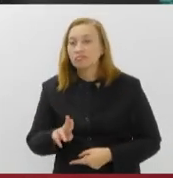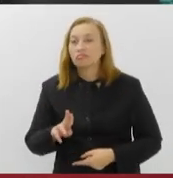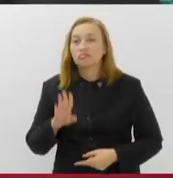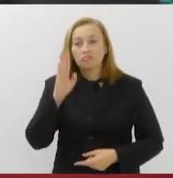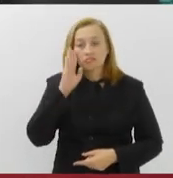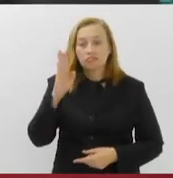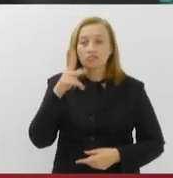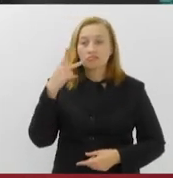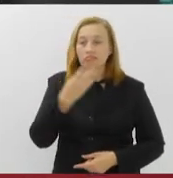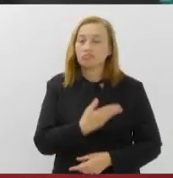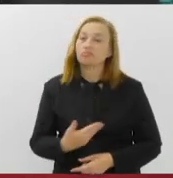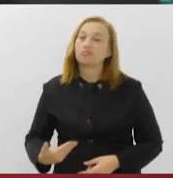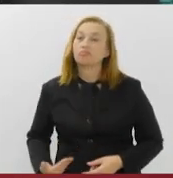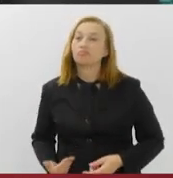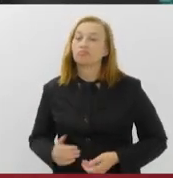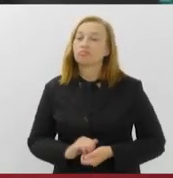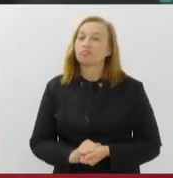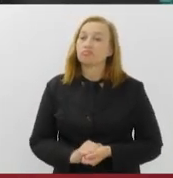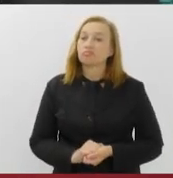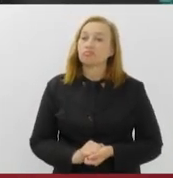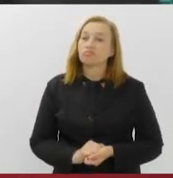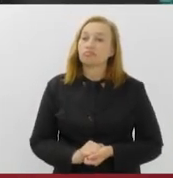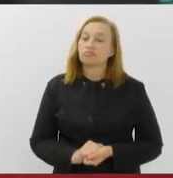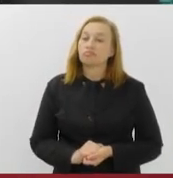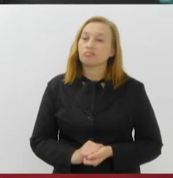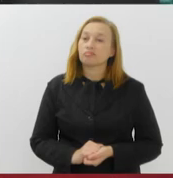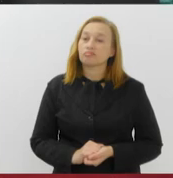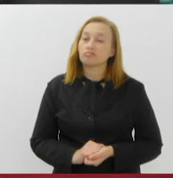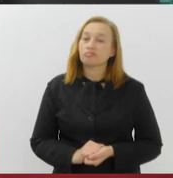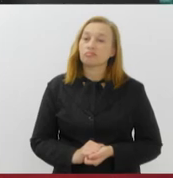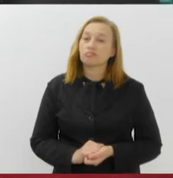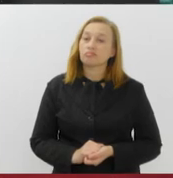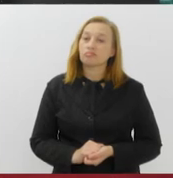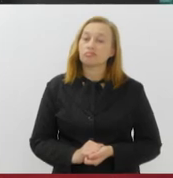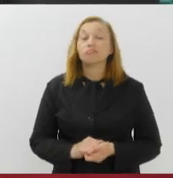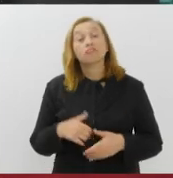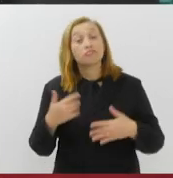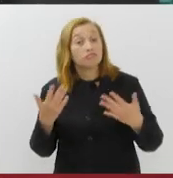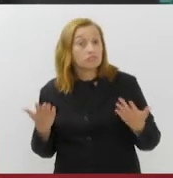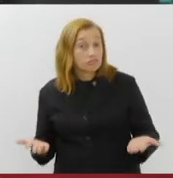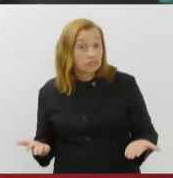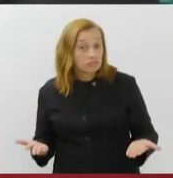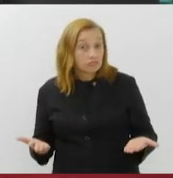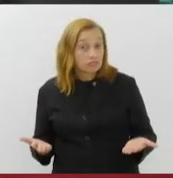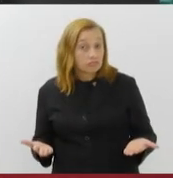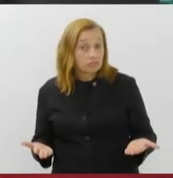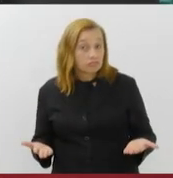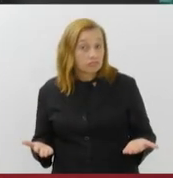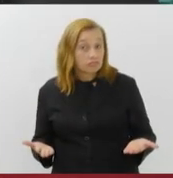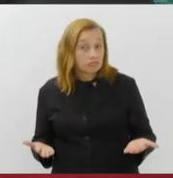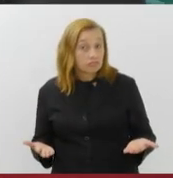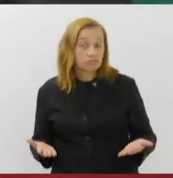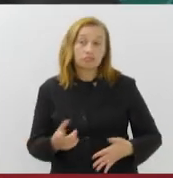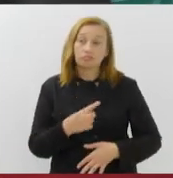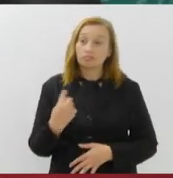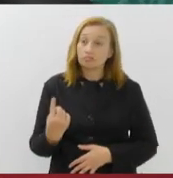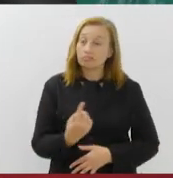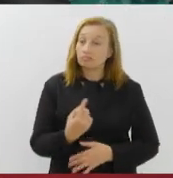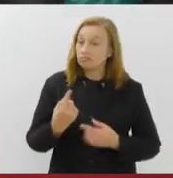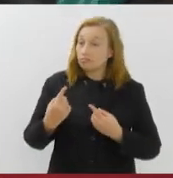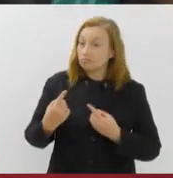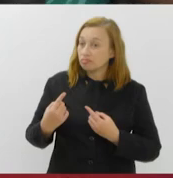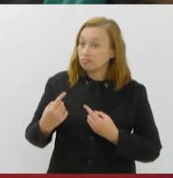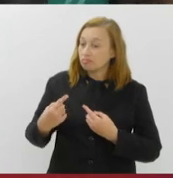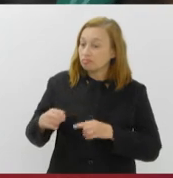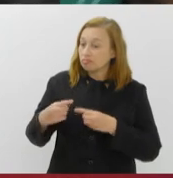com as políticas públicas. Eu queria bem direcionar para isso. Então, traz para nós e provoca